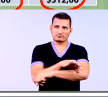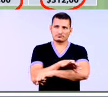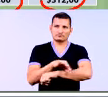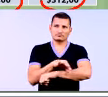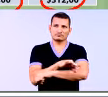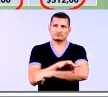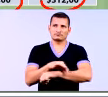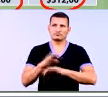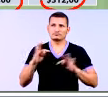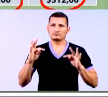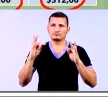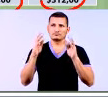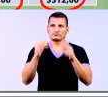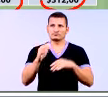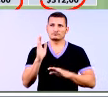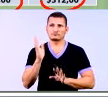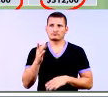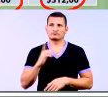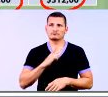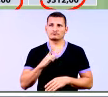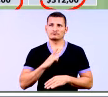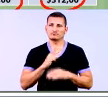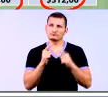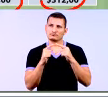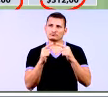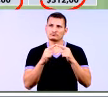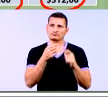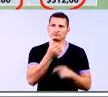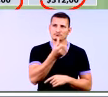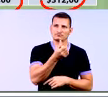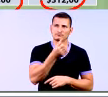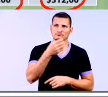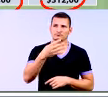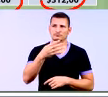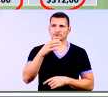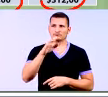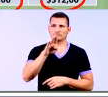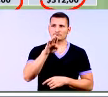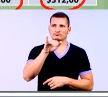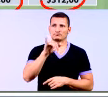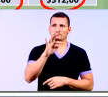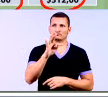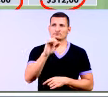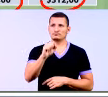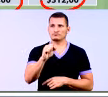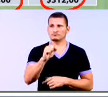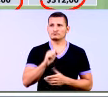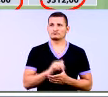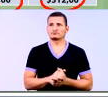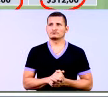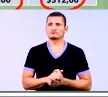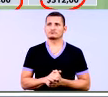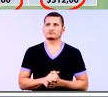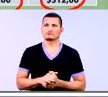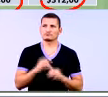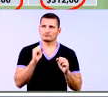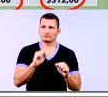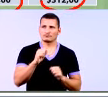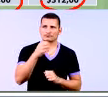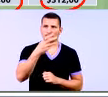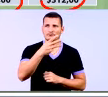aqui já são compatíveis com 64 bits. Então, se é compatível com 64 bits, eles rodam em 32, professor